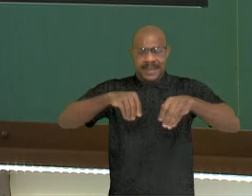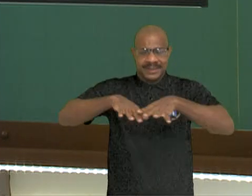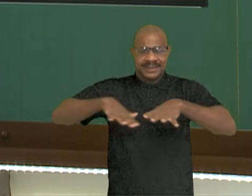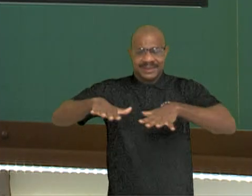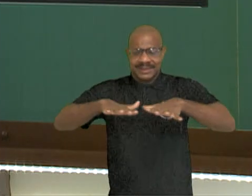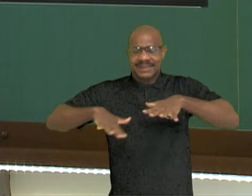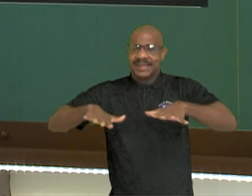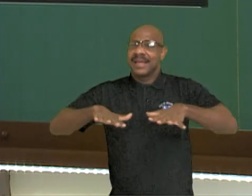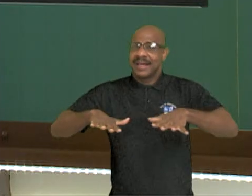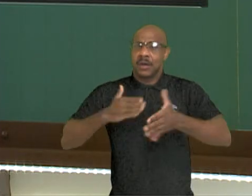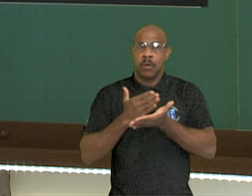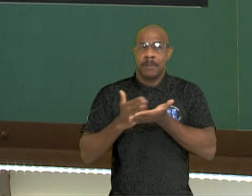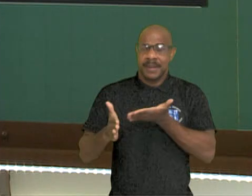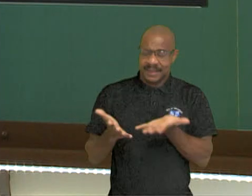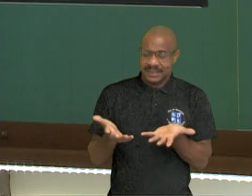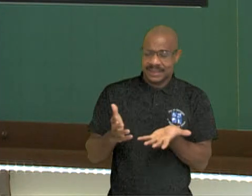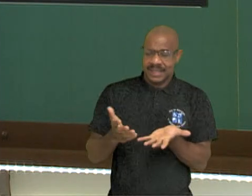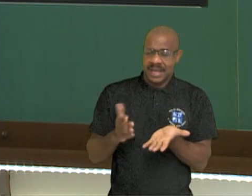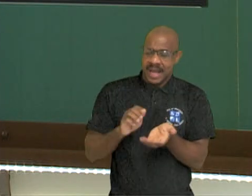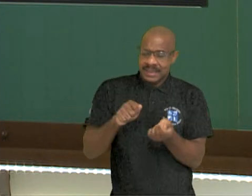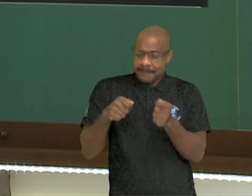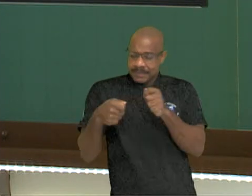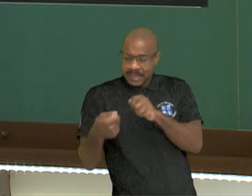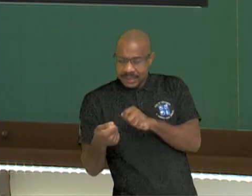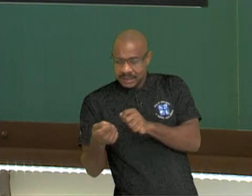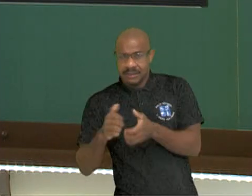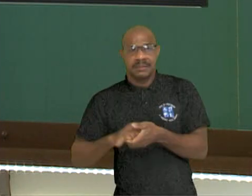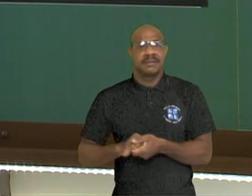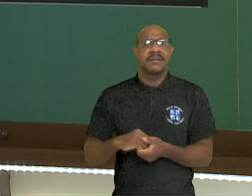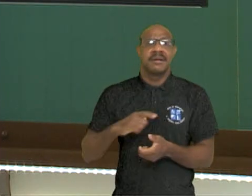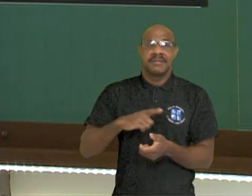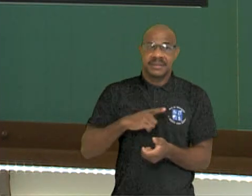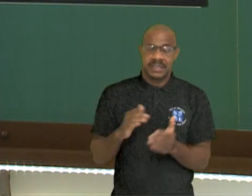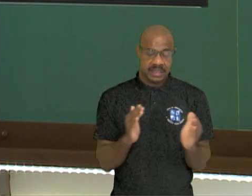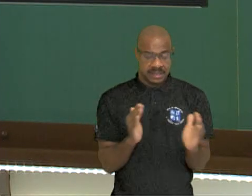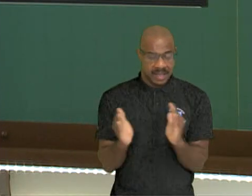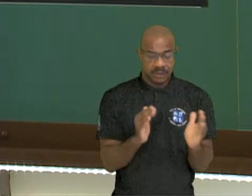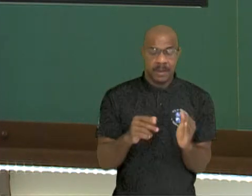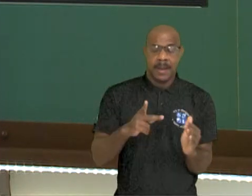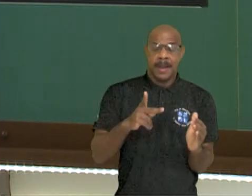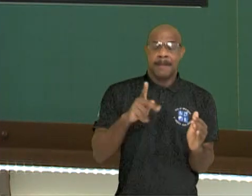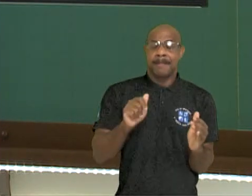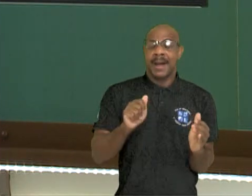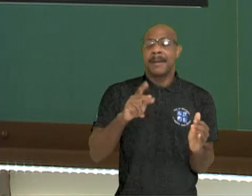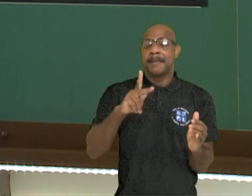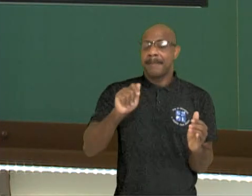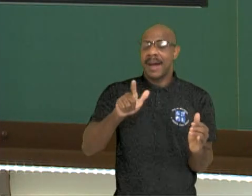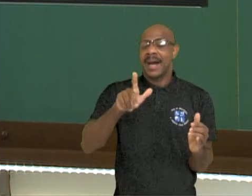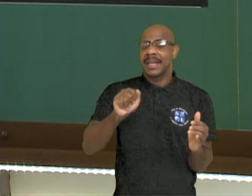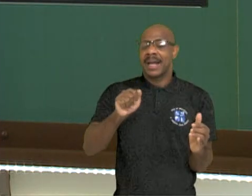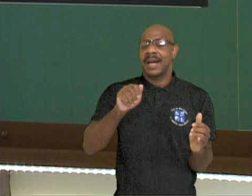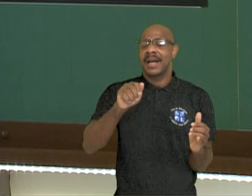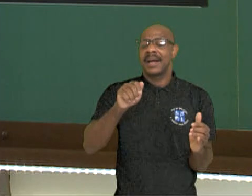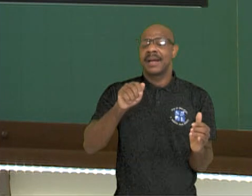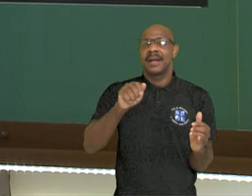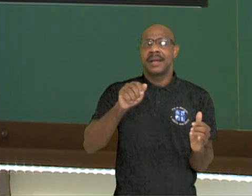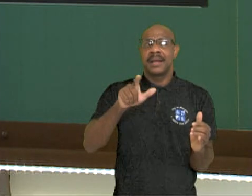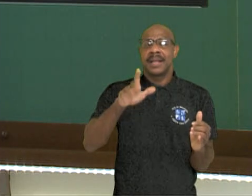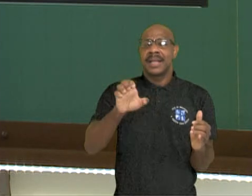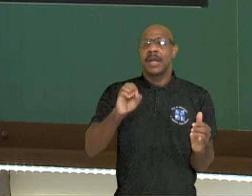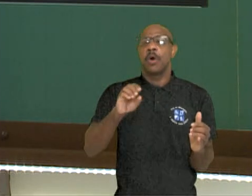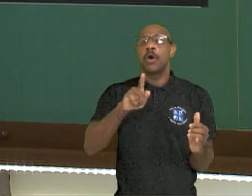na parte de terras, né? Então a gente vai ter isso na era paleozoica, lá com as plantas terrestres. O surgimento lá